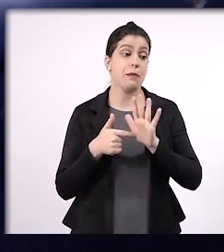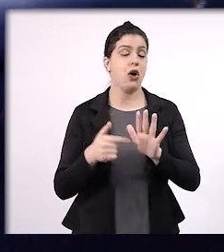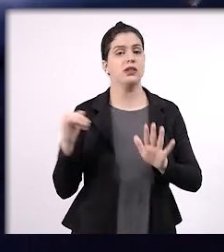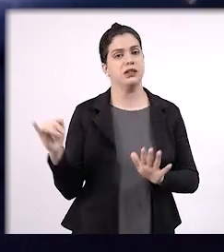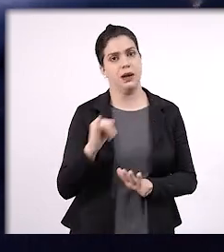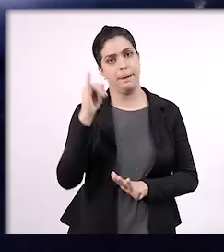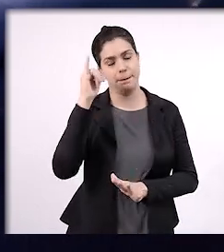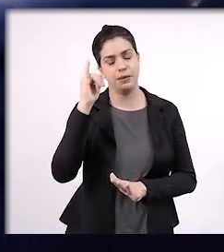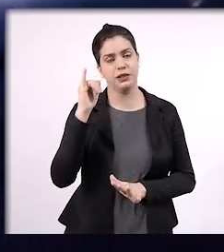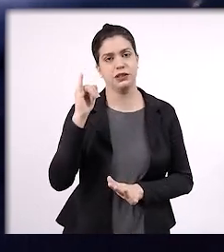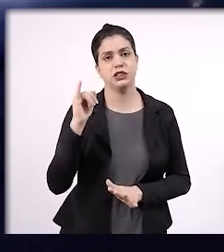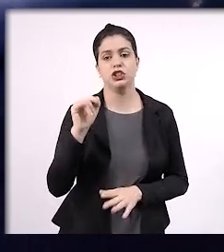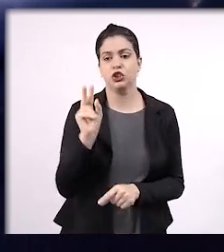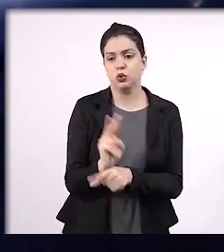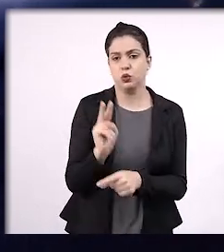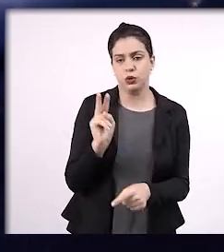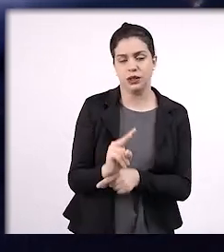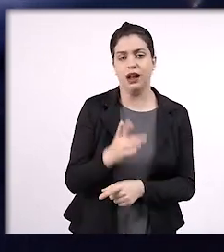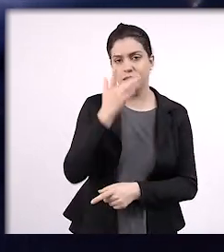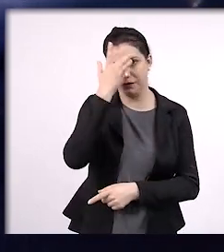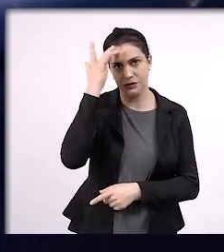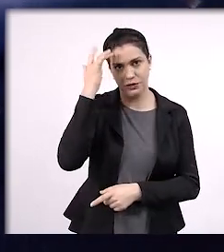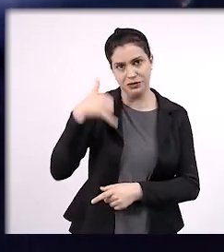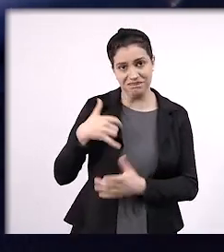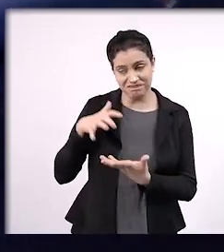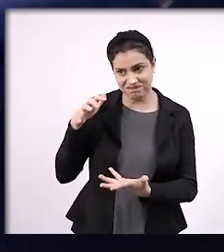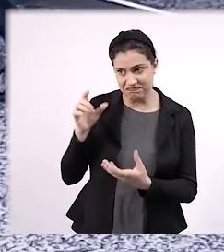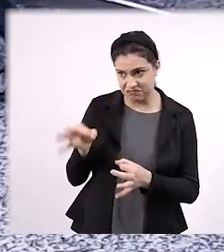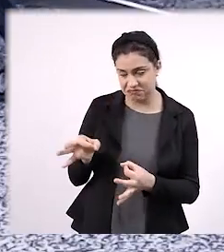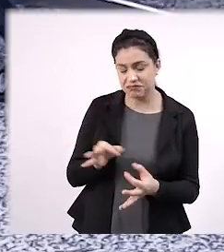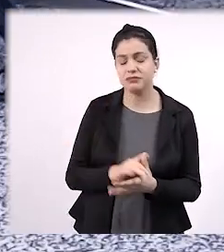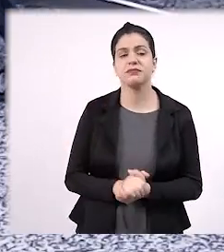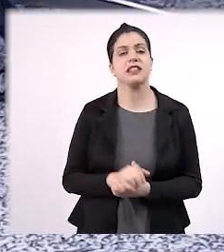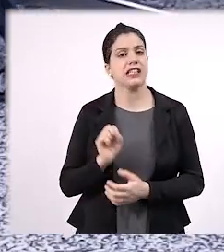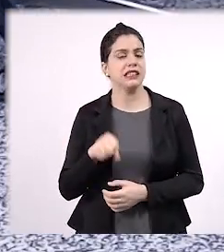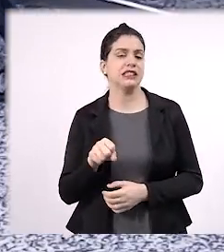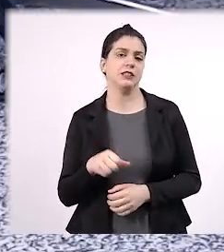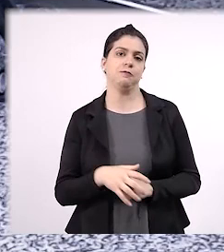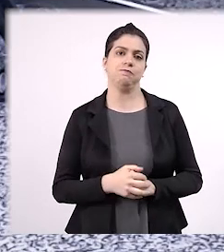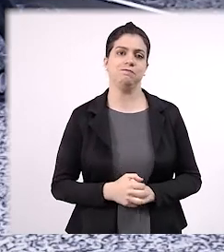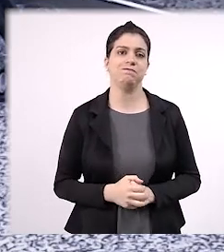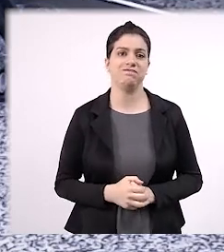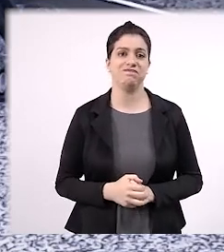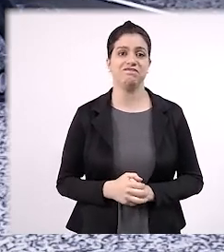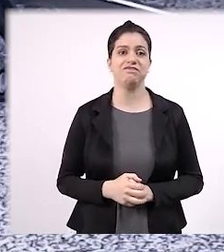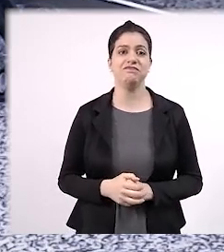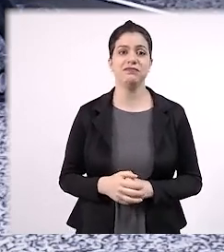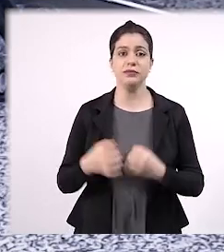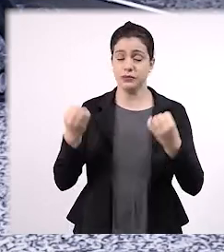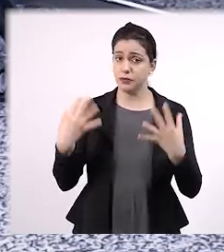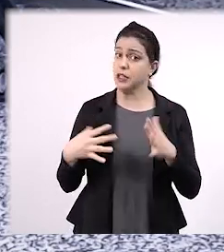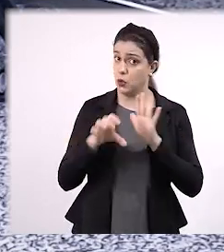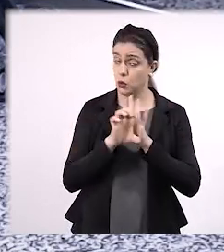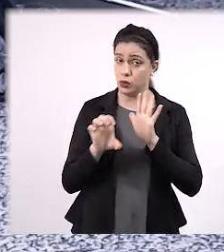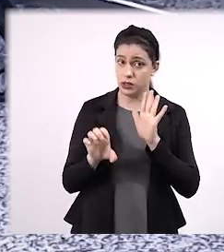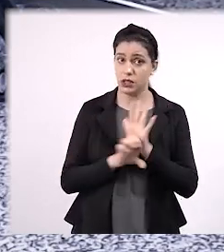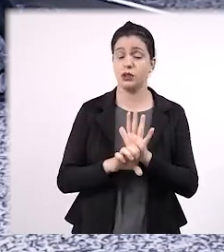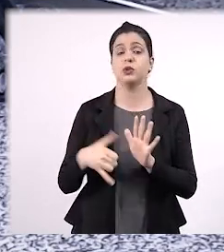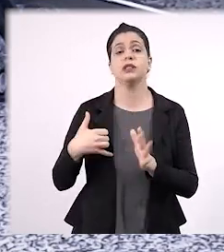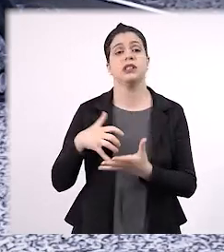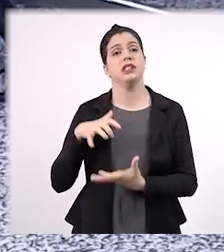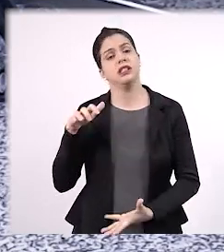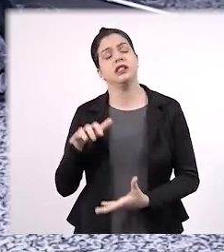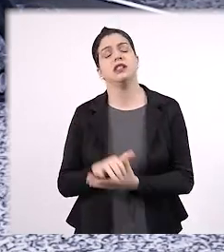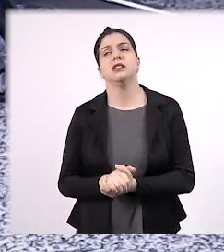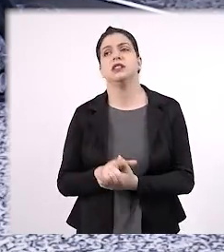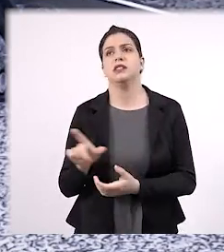importância para o cuidado da população idosa, né? Sim, com certeza. Então, a gente falou do Estatuto do Idoso,